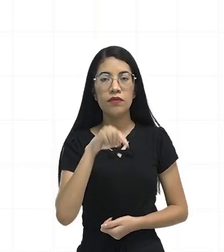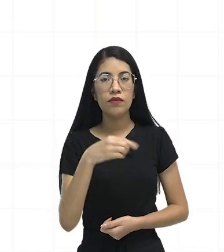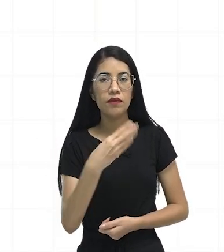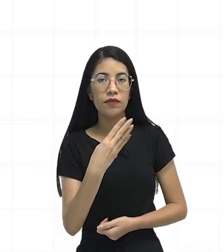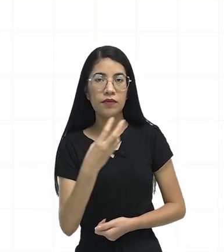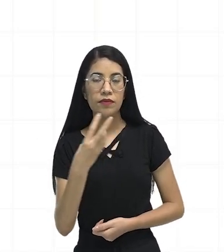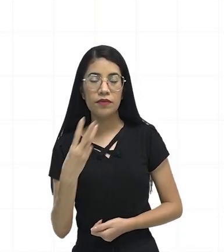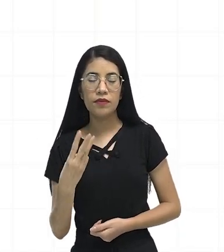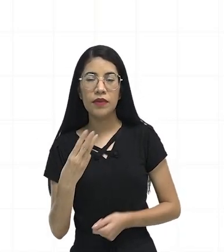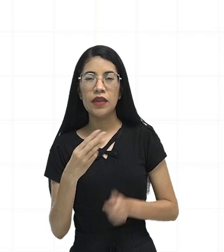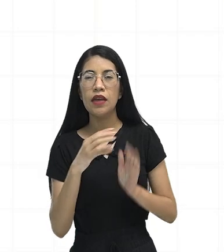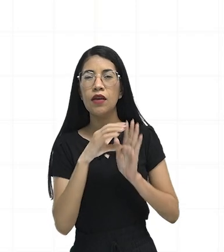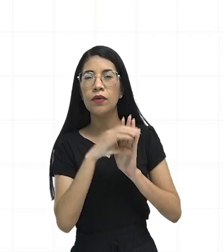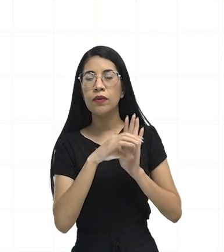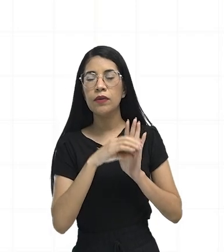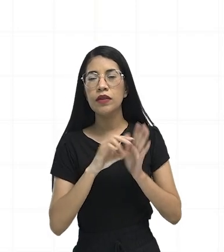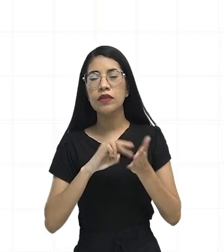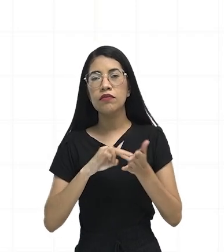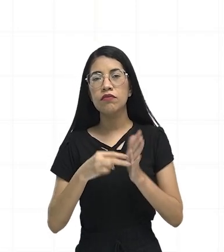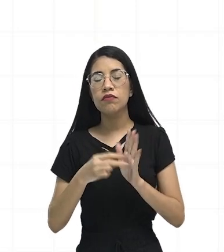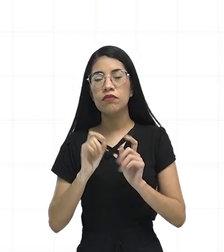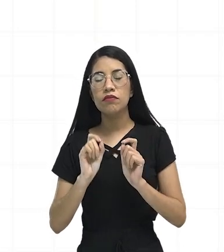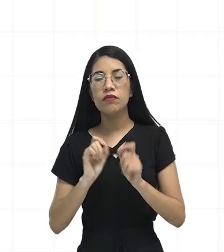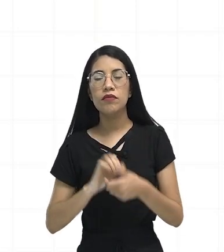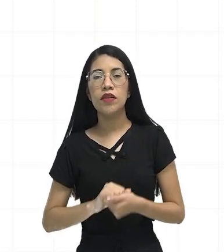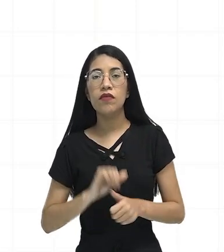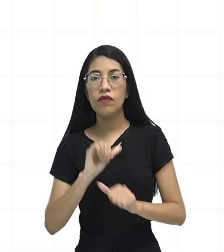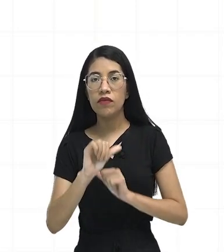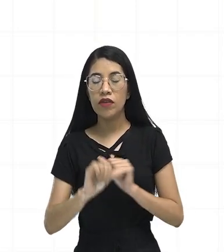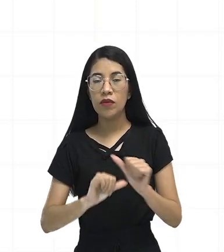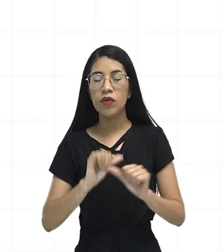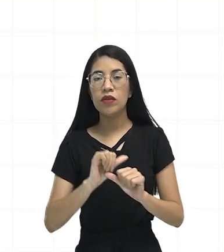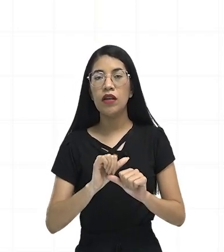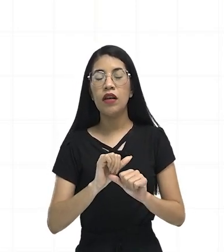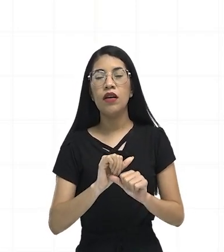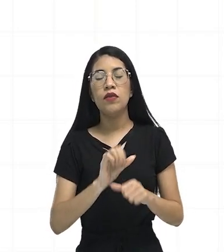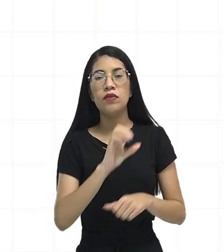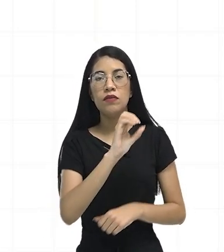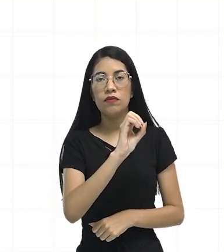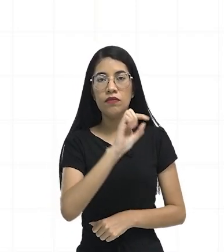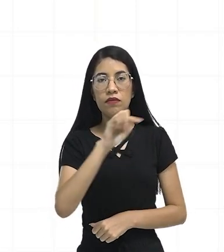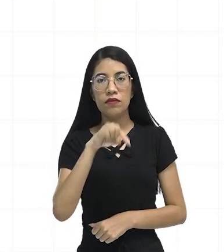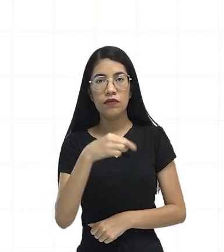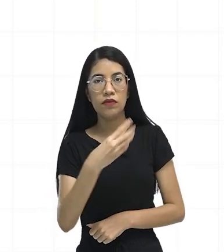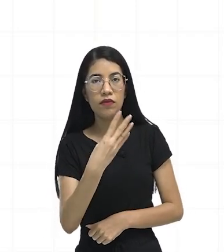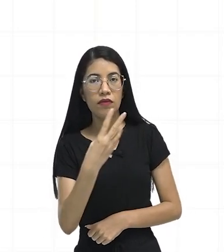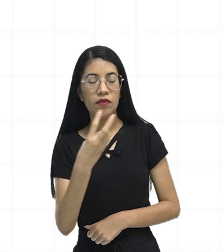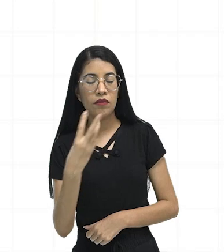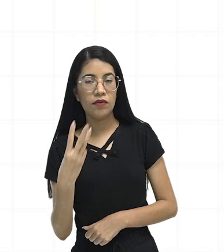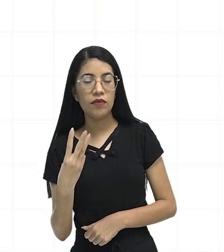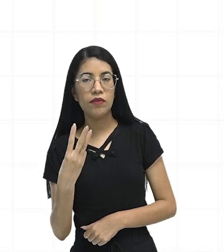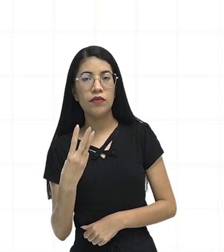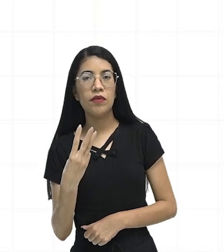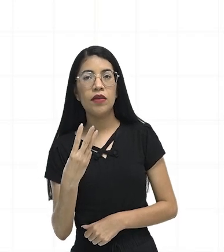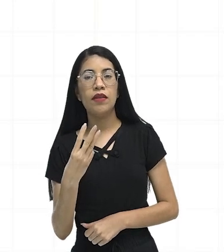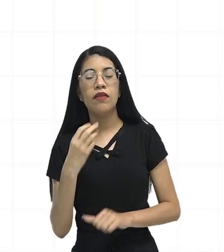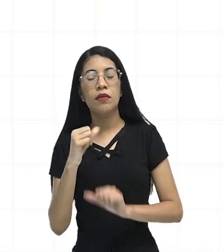0,43. Olha o que diz a definição. Vamos transformar o número 0,43 em sua